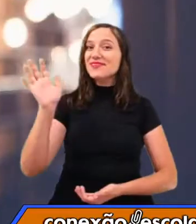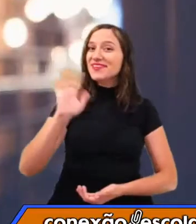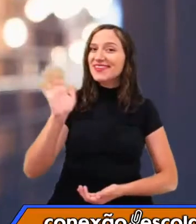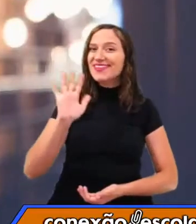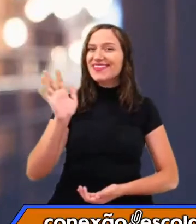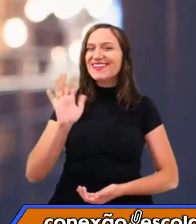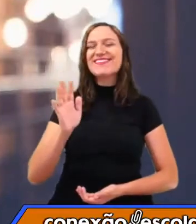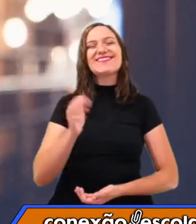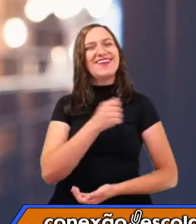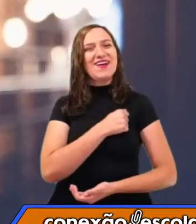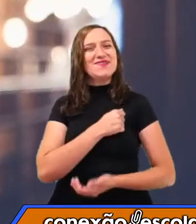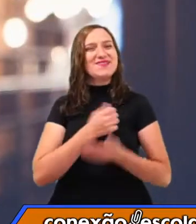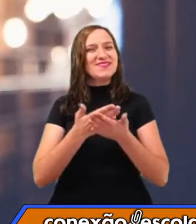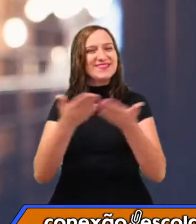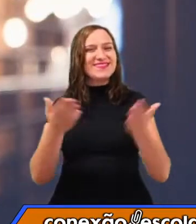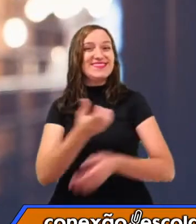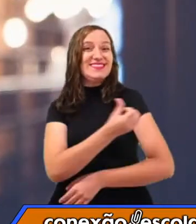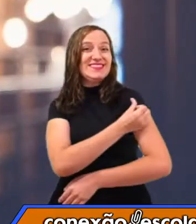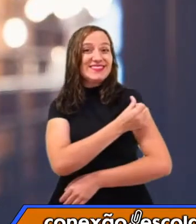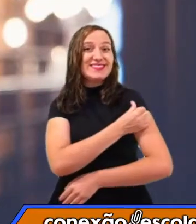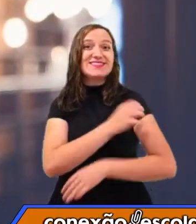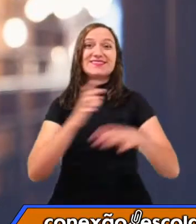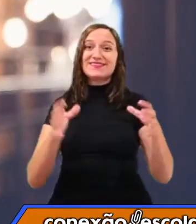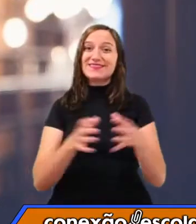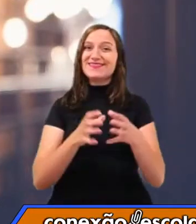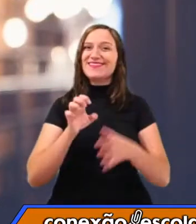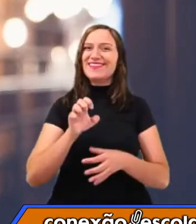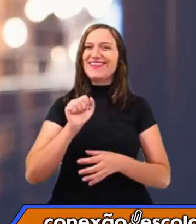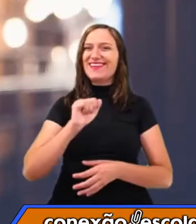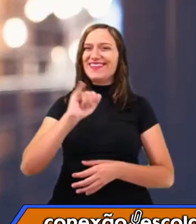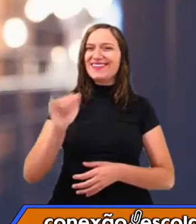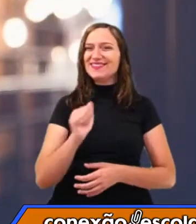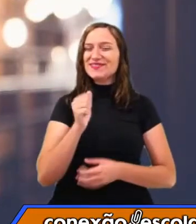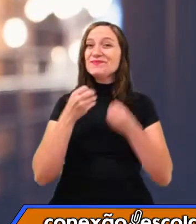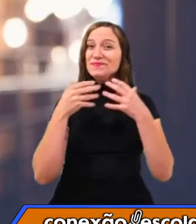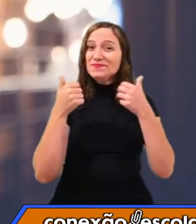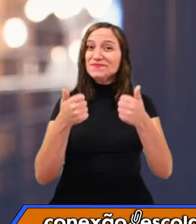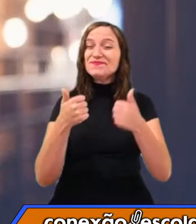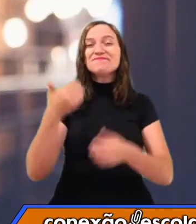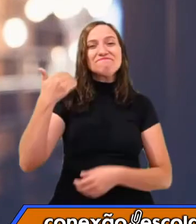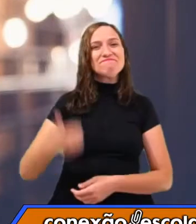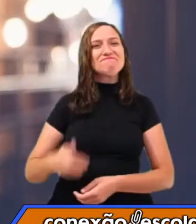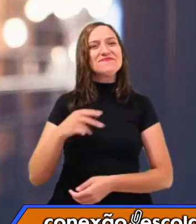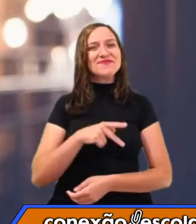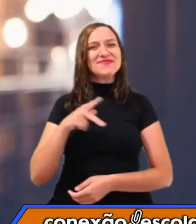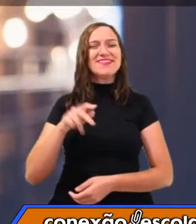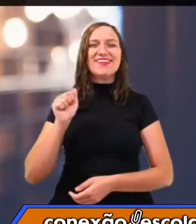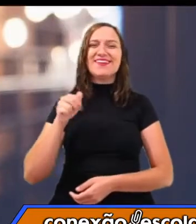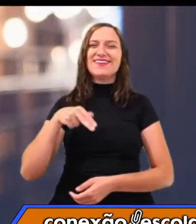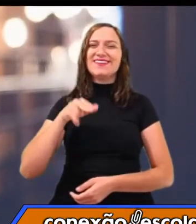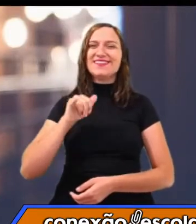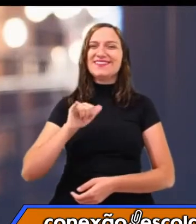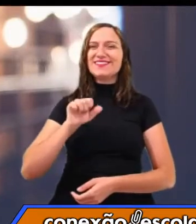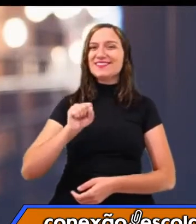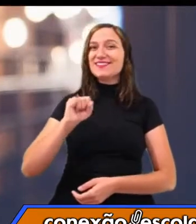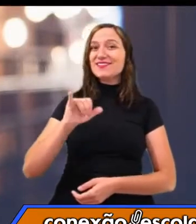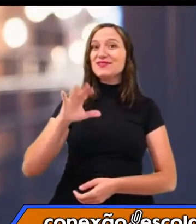Olá, estudantes da sexta série da EAJA, tudo bem com você? Eu sou Anísio, estamos começando mais uma aula de